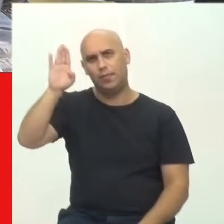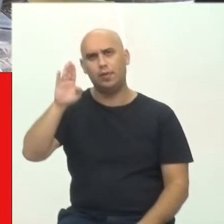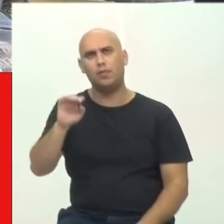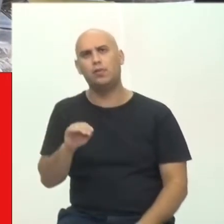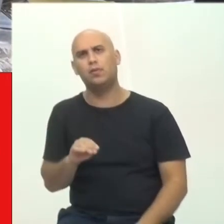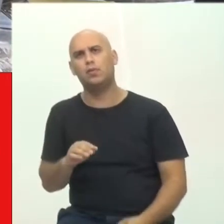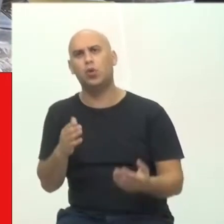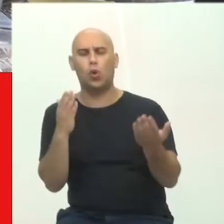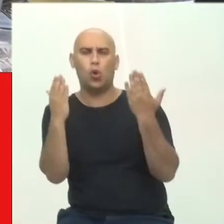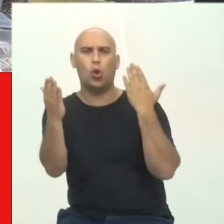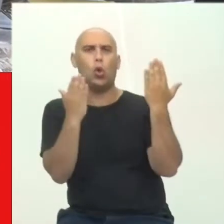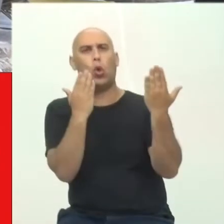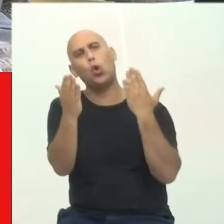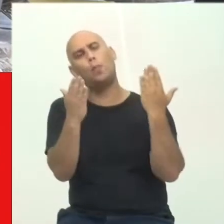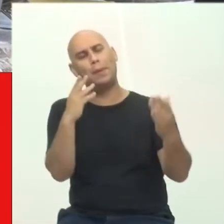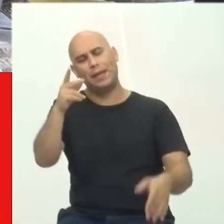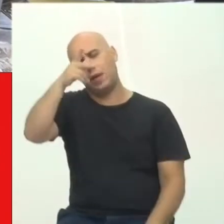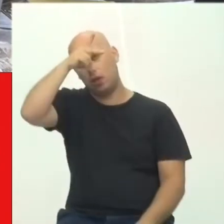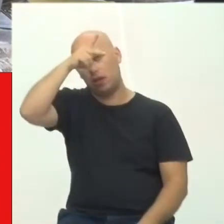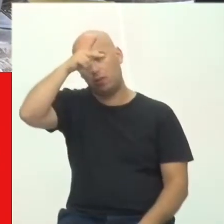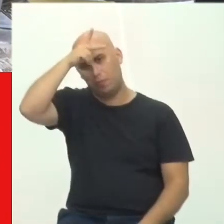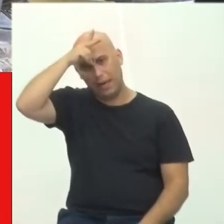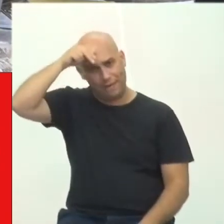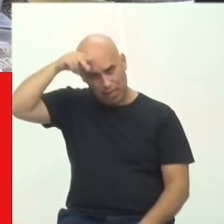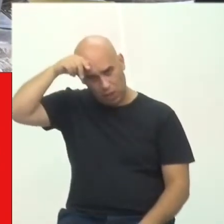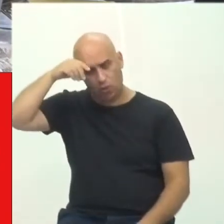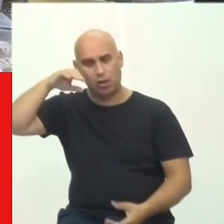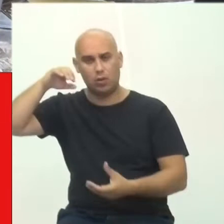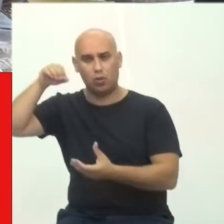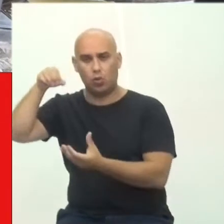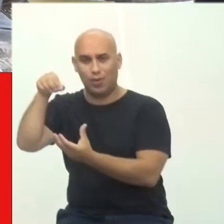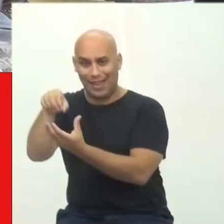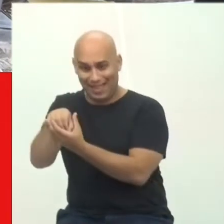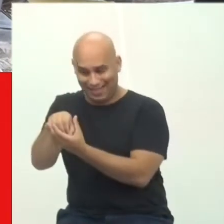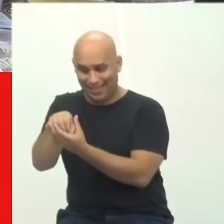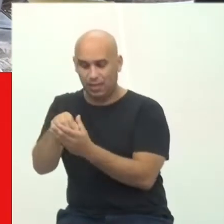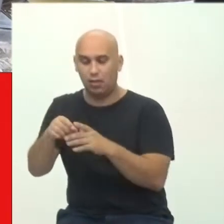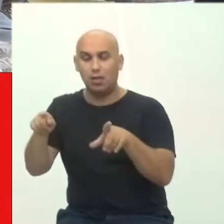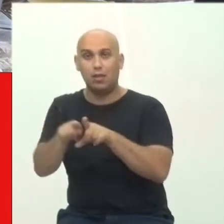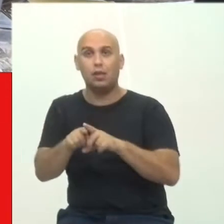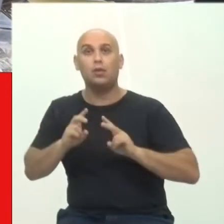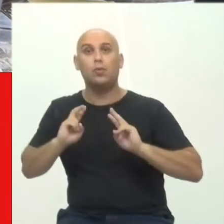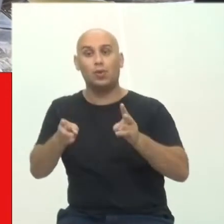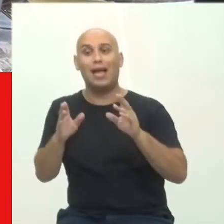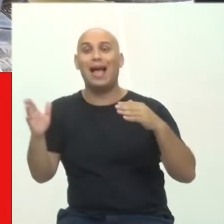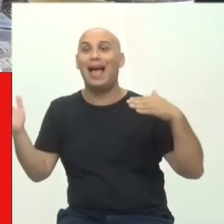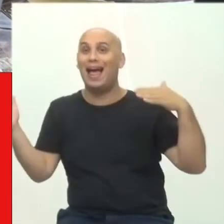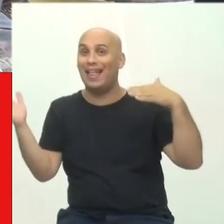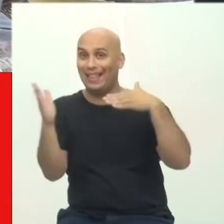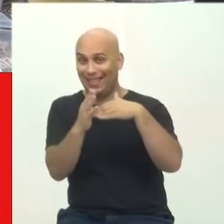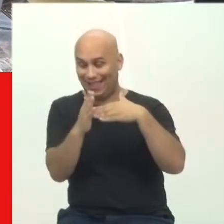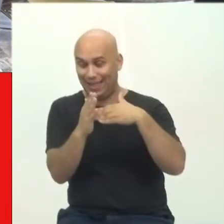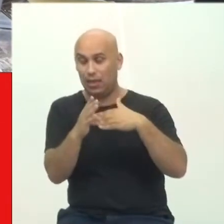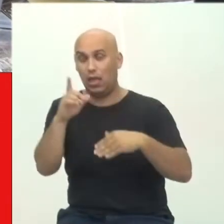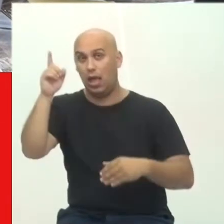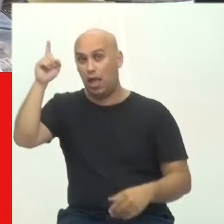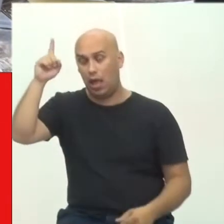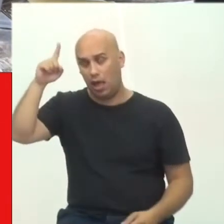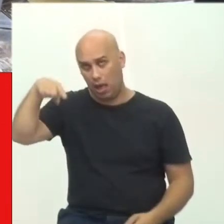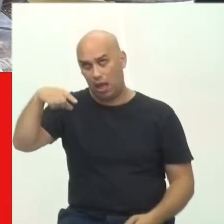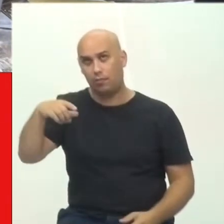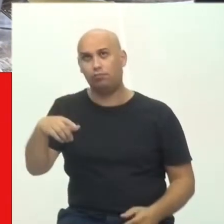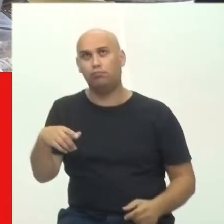se tu comparar os projetos. E também a gente deu continuidade até Nações, que também não havia esse